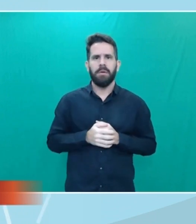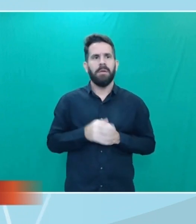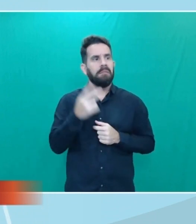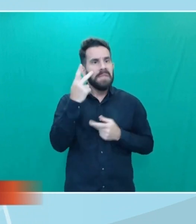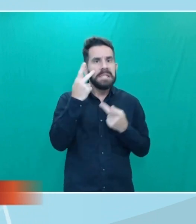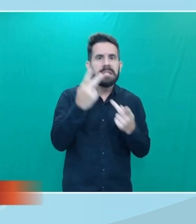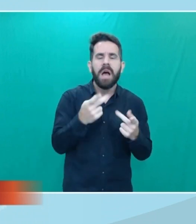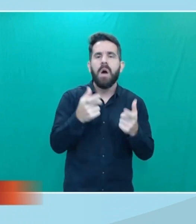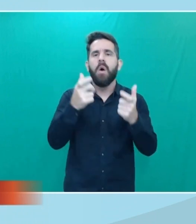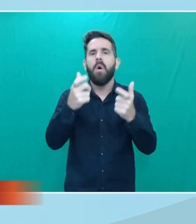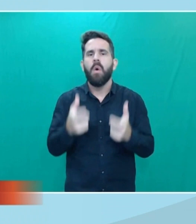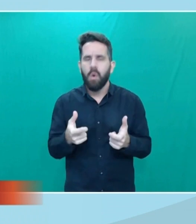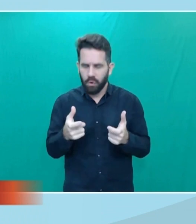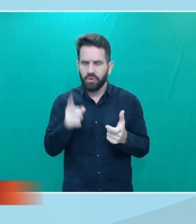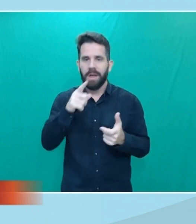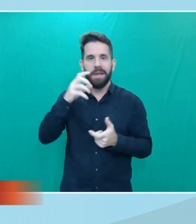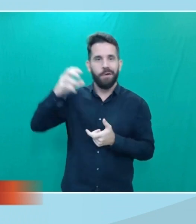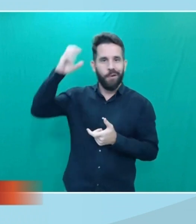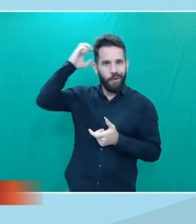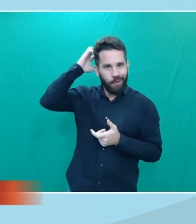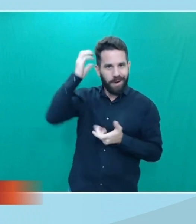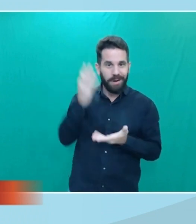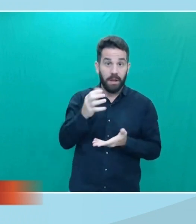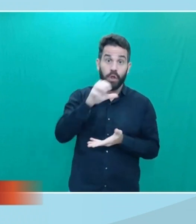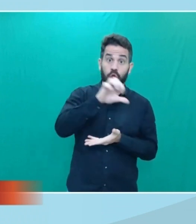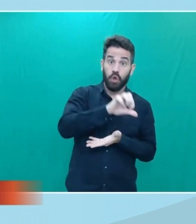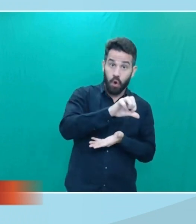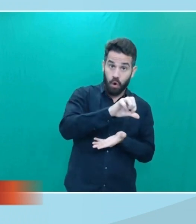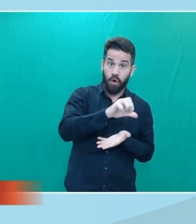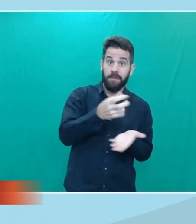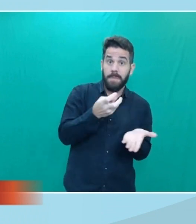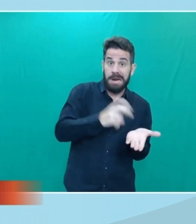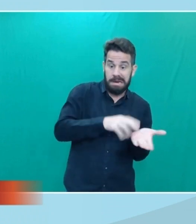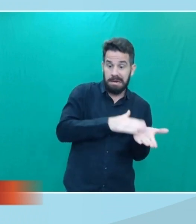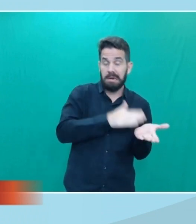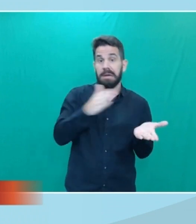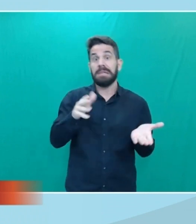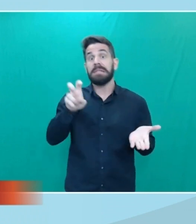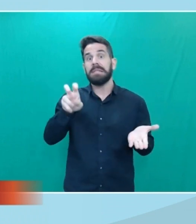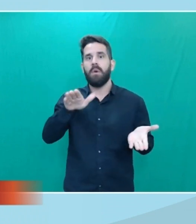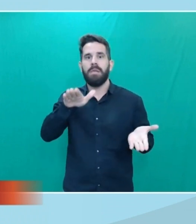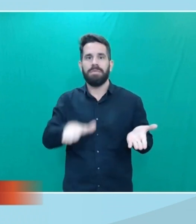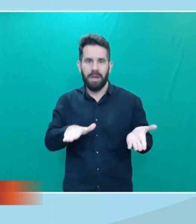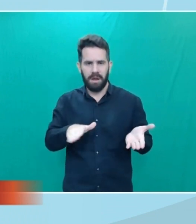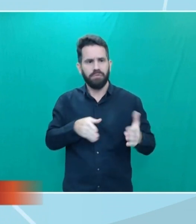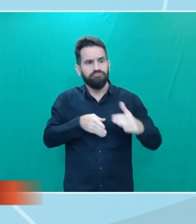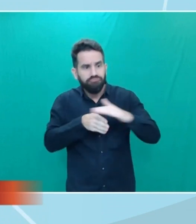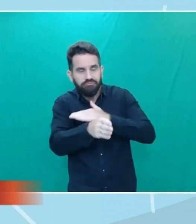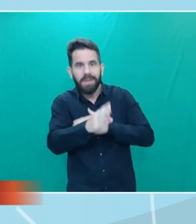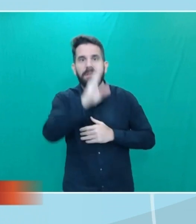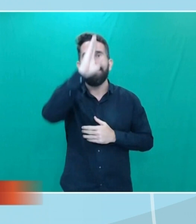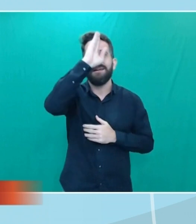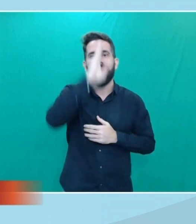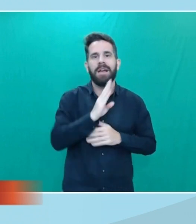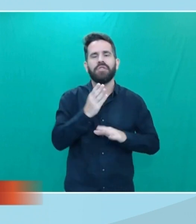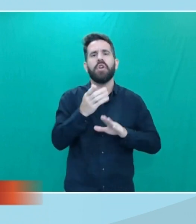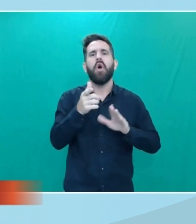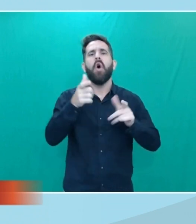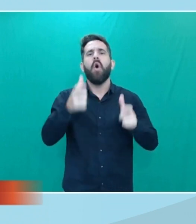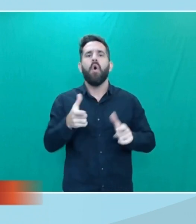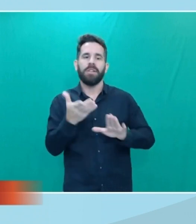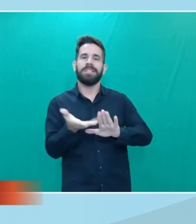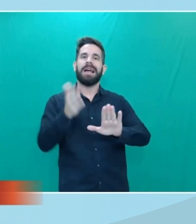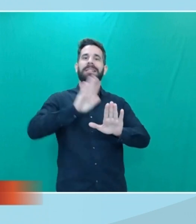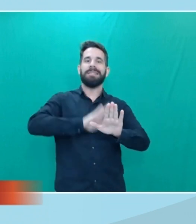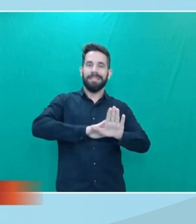Coralina entre as 9 da manhã e as 5 horas da tarde. A entrada é totalmente gratuita e a vila fica atrás do Teatro Goiânia,